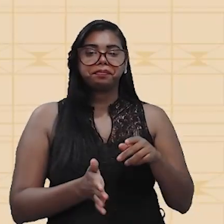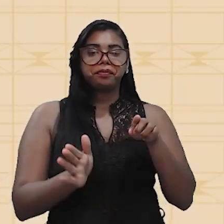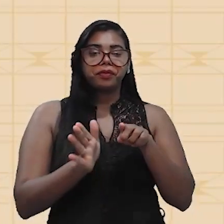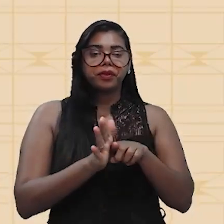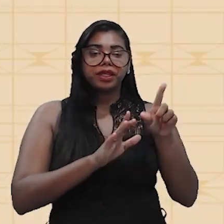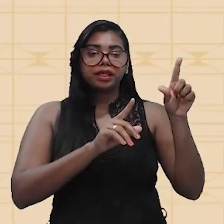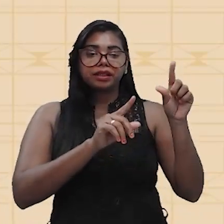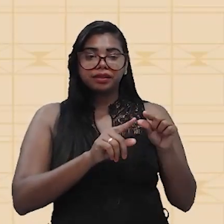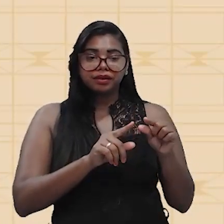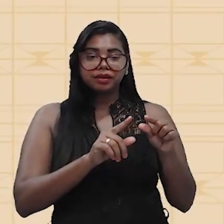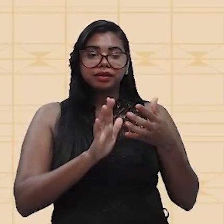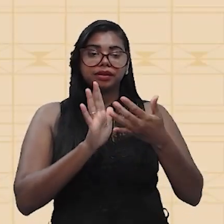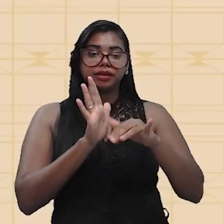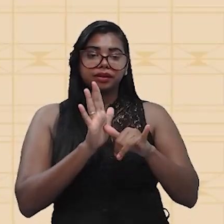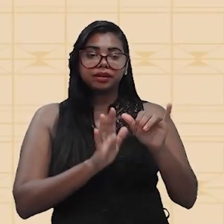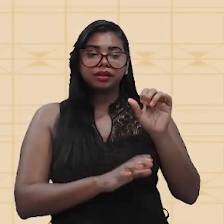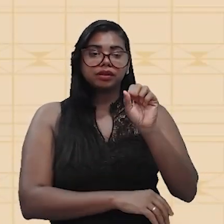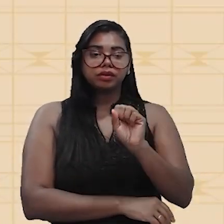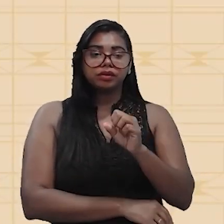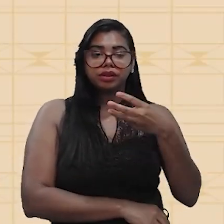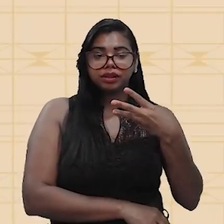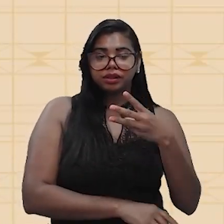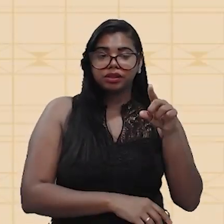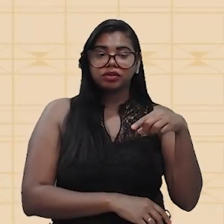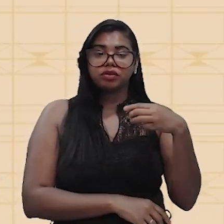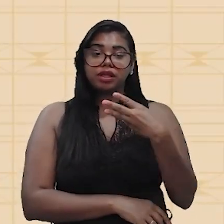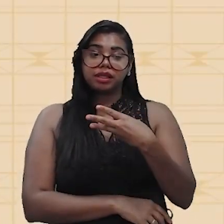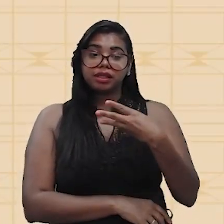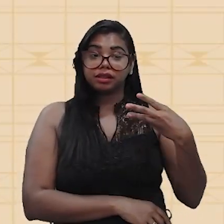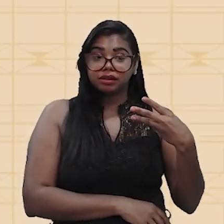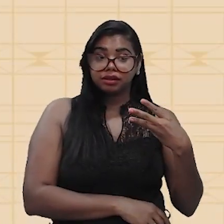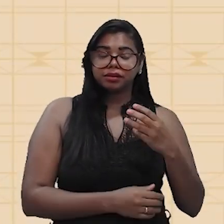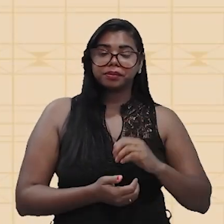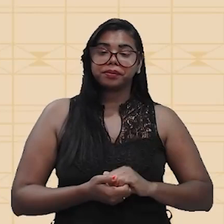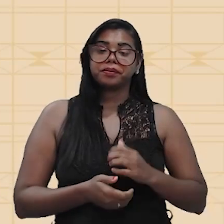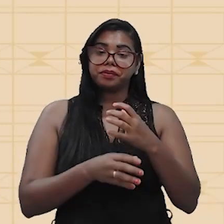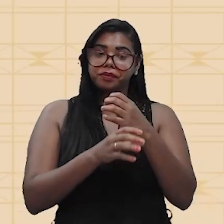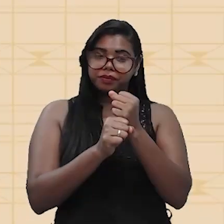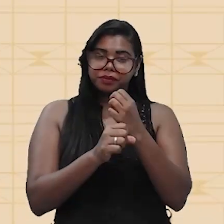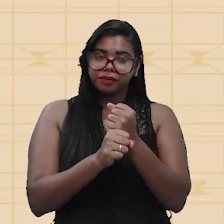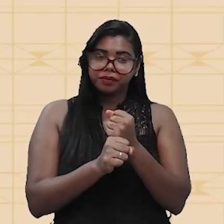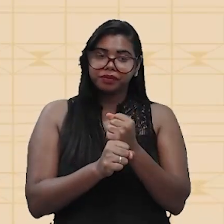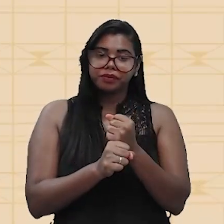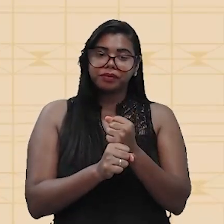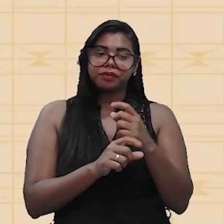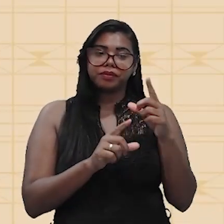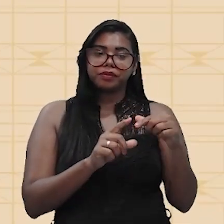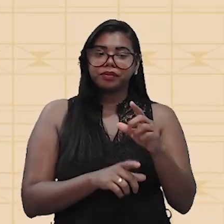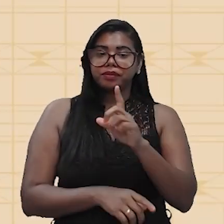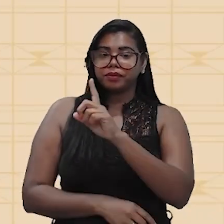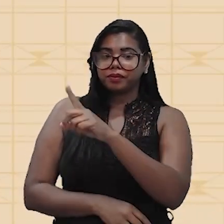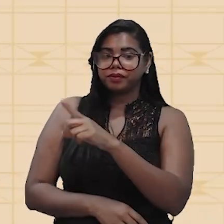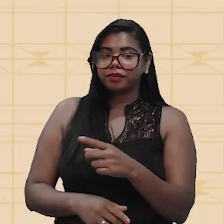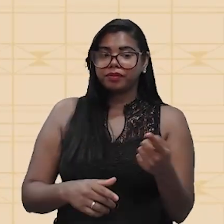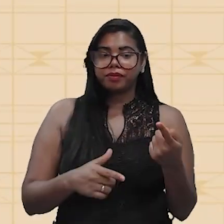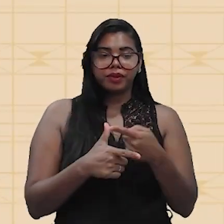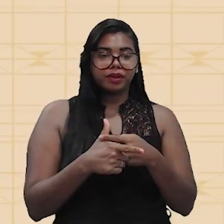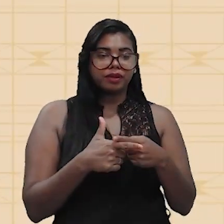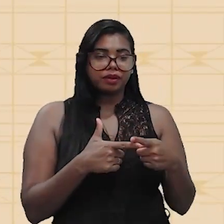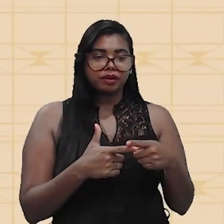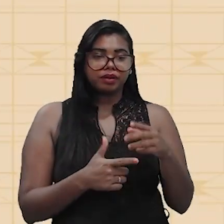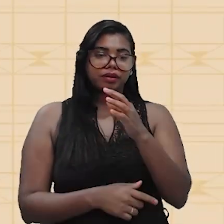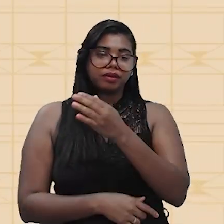é de 83,33. Para a gente calcular esse rendimento, basta você dividir a energia útil